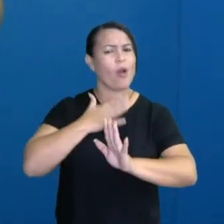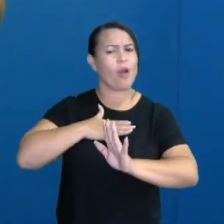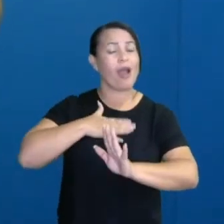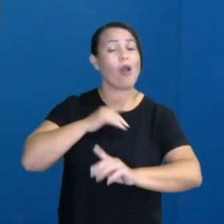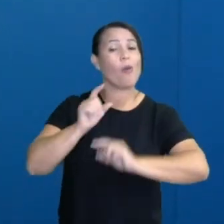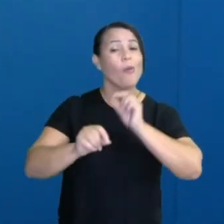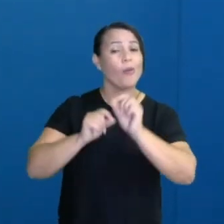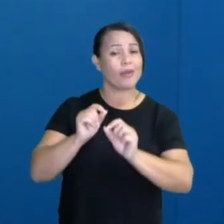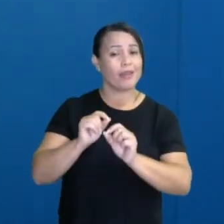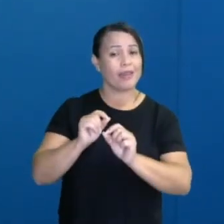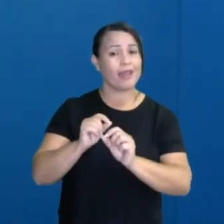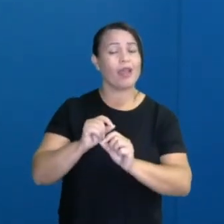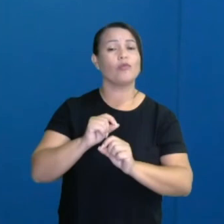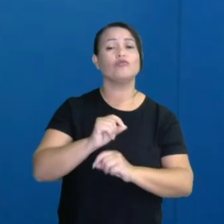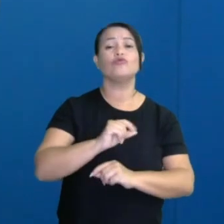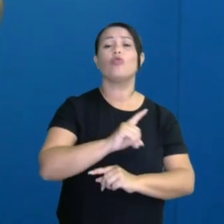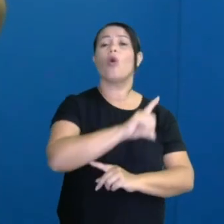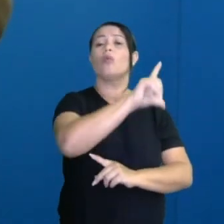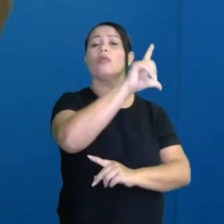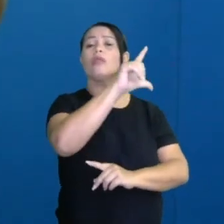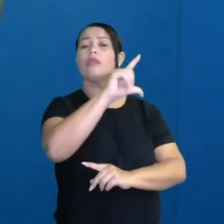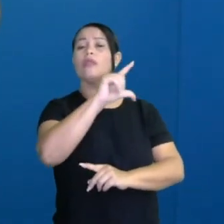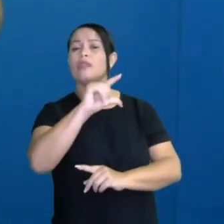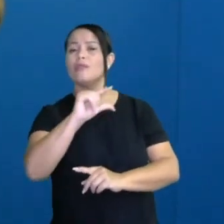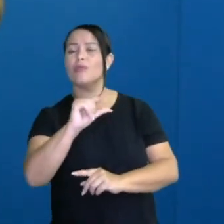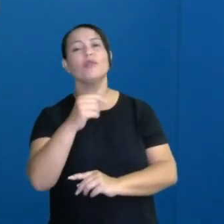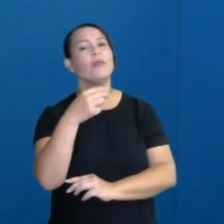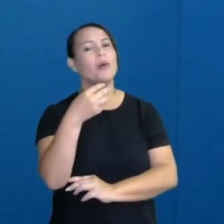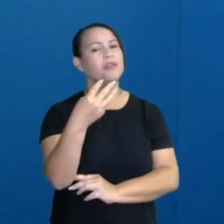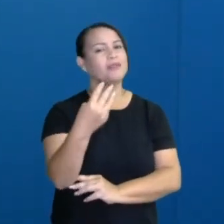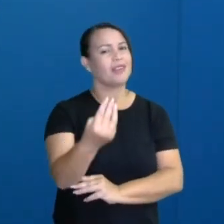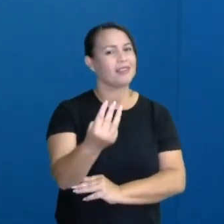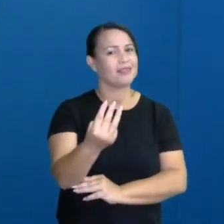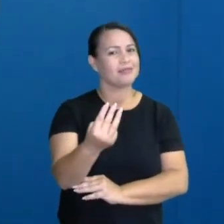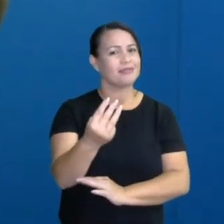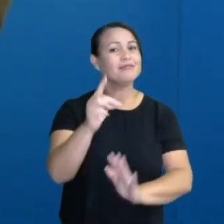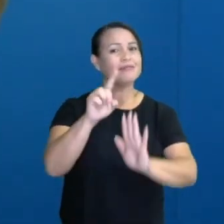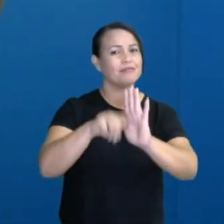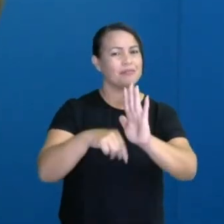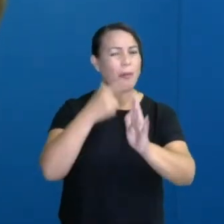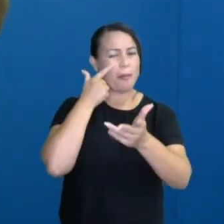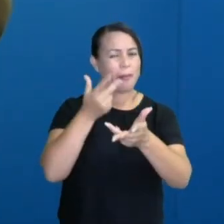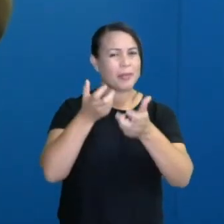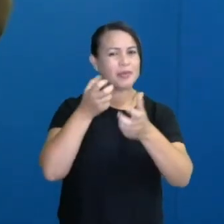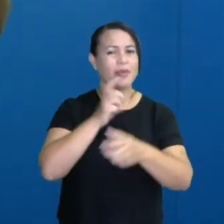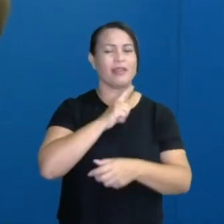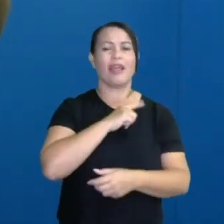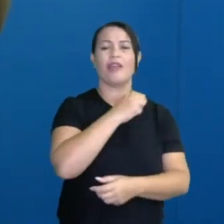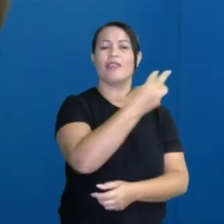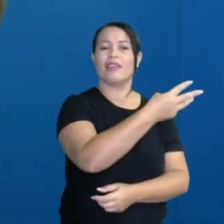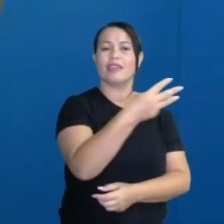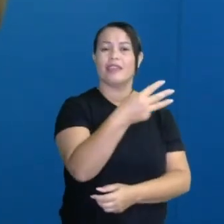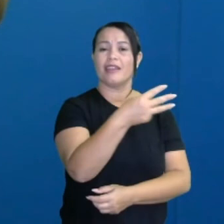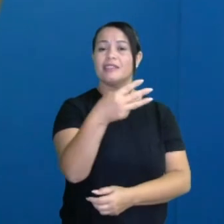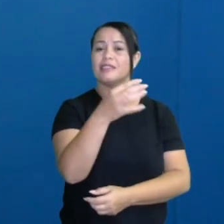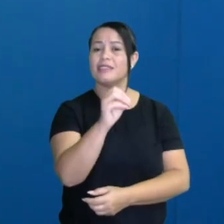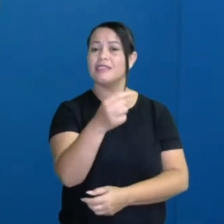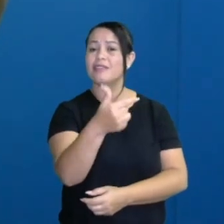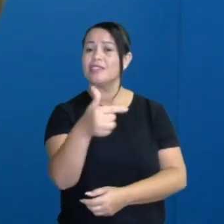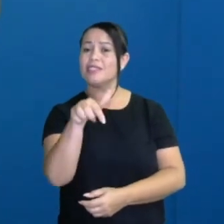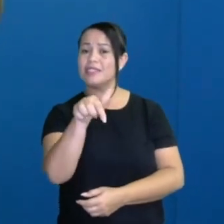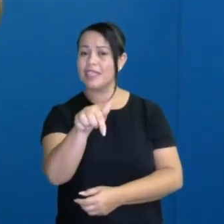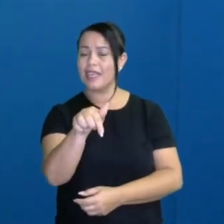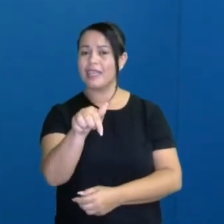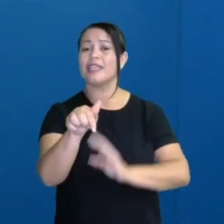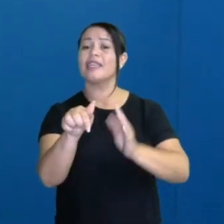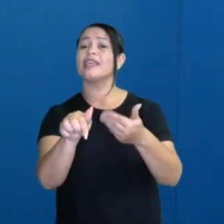estou fazendo o quê? Eu estou diminuindo por quanto? Por 3, não é isso? Eu tenho o número 33, 30,